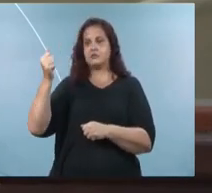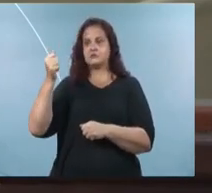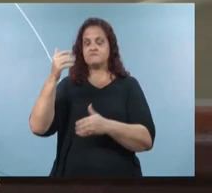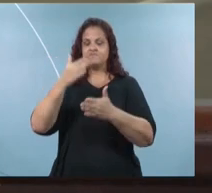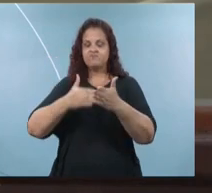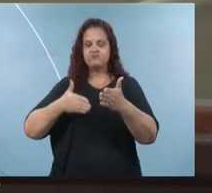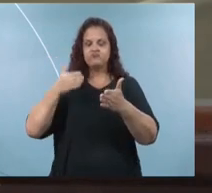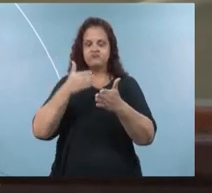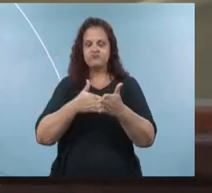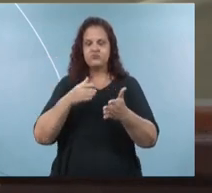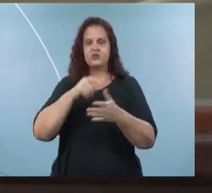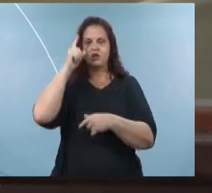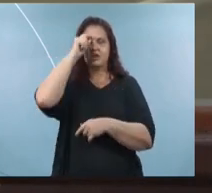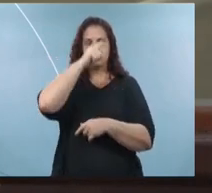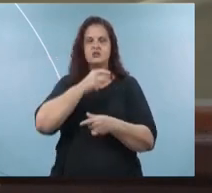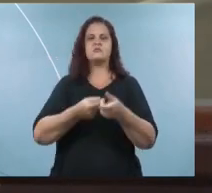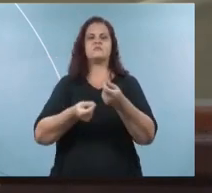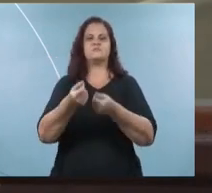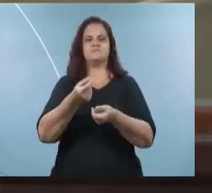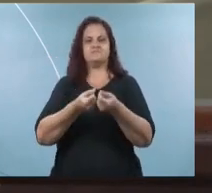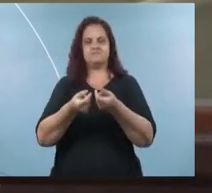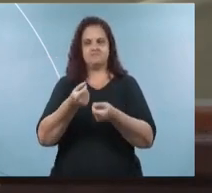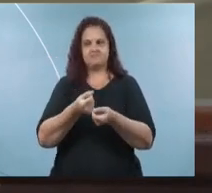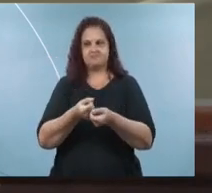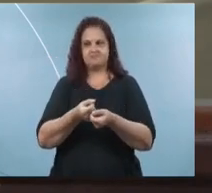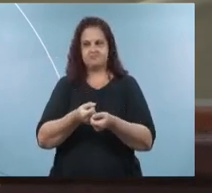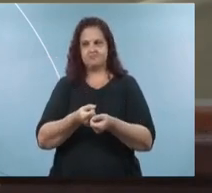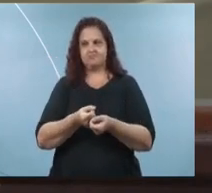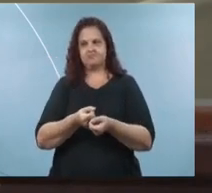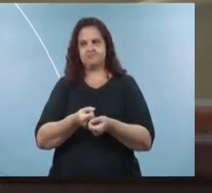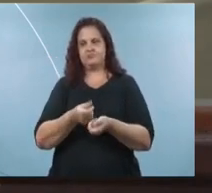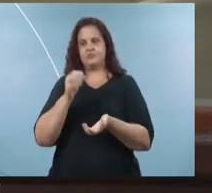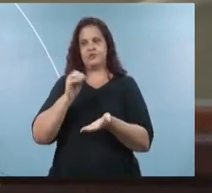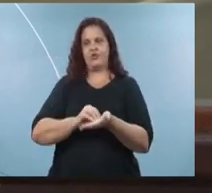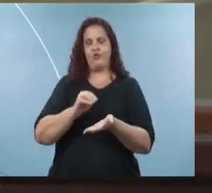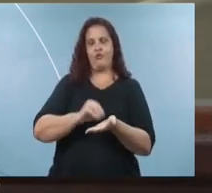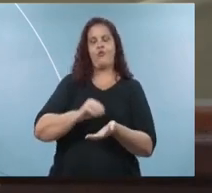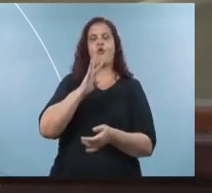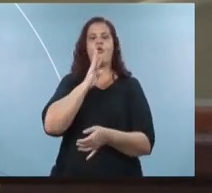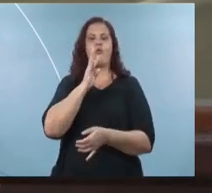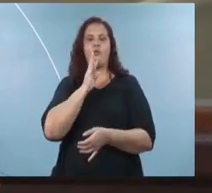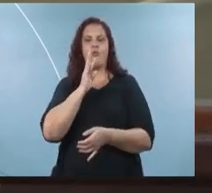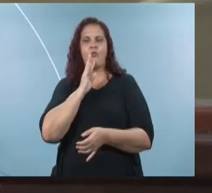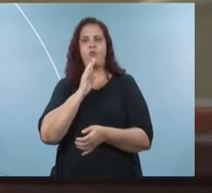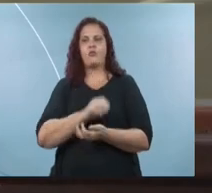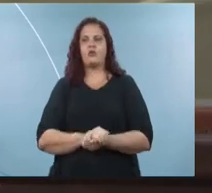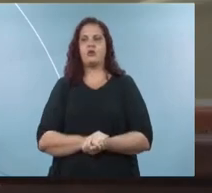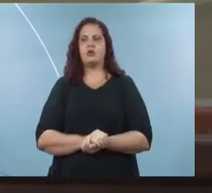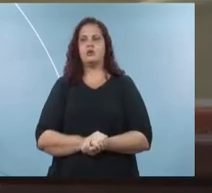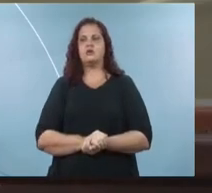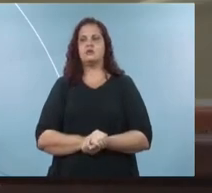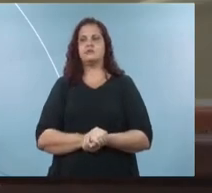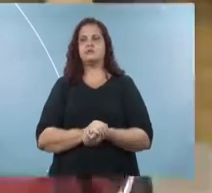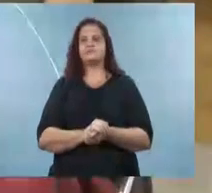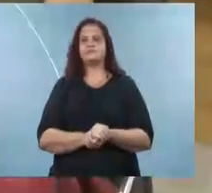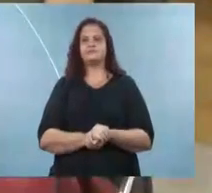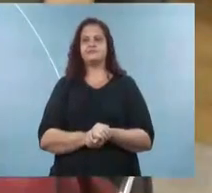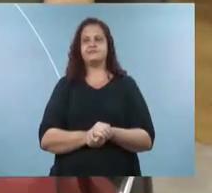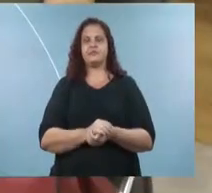enfrentar dificuldades financeiras, falta de reconhecimento e até mesmo a concorrência com